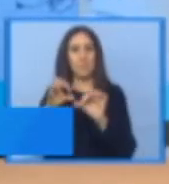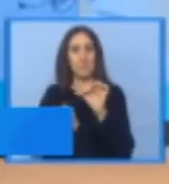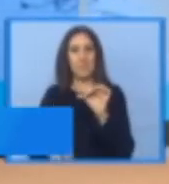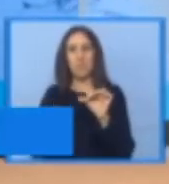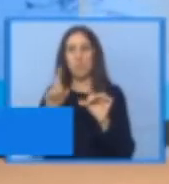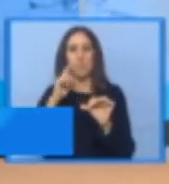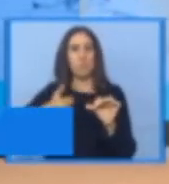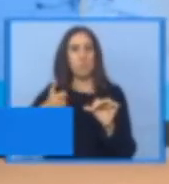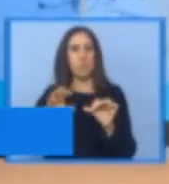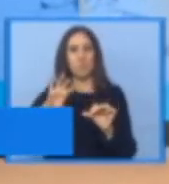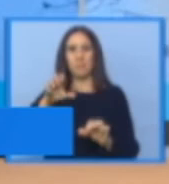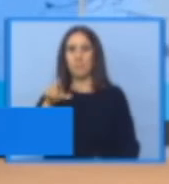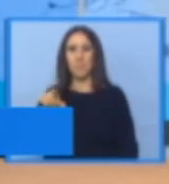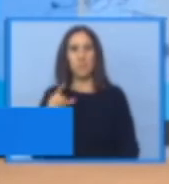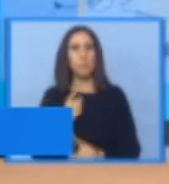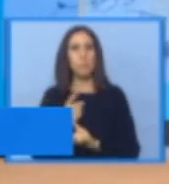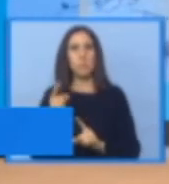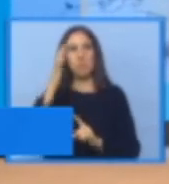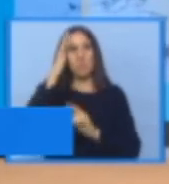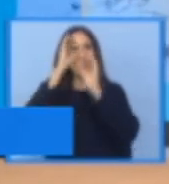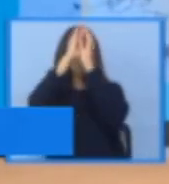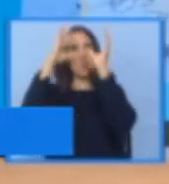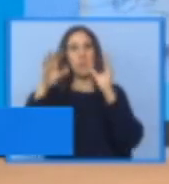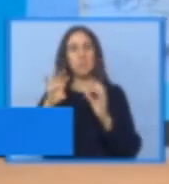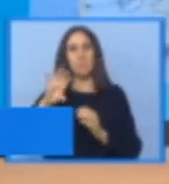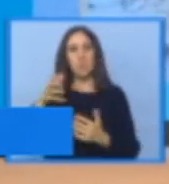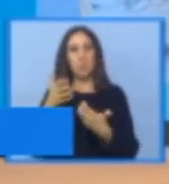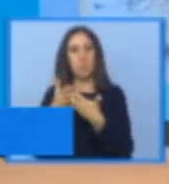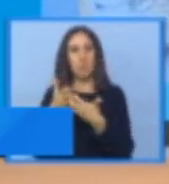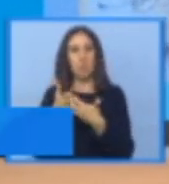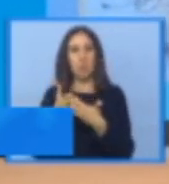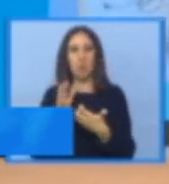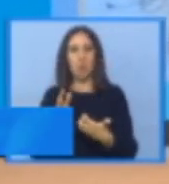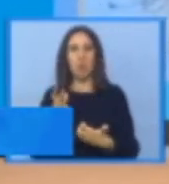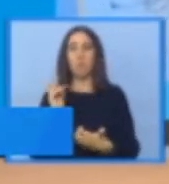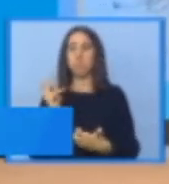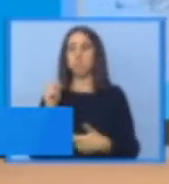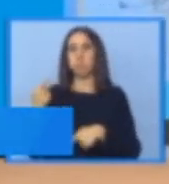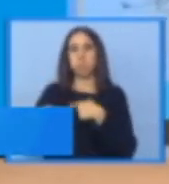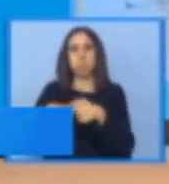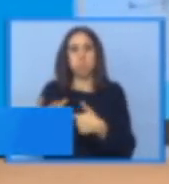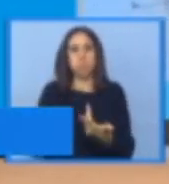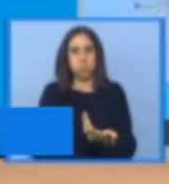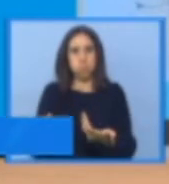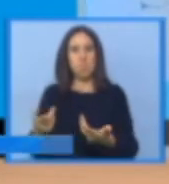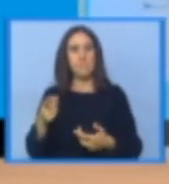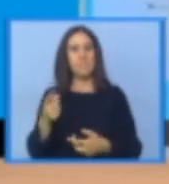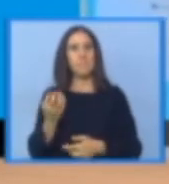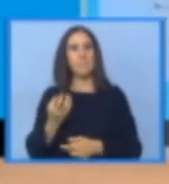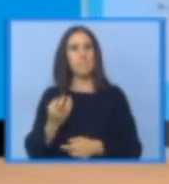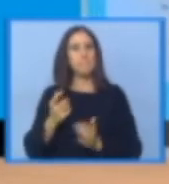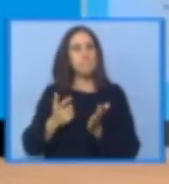é fundamental neste país, porque se nós imaginarmos que este país está em guerra há dezenas de anos, portanto,